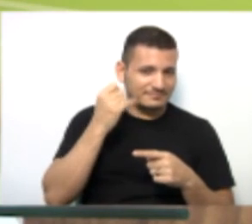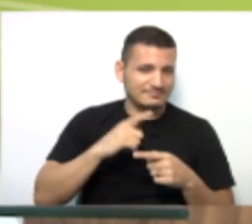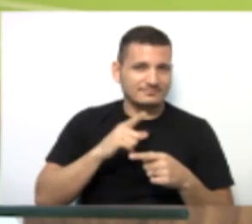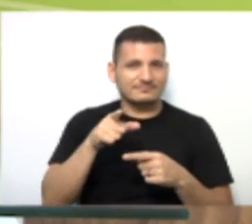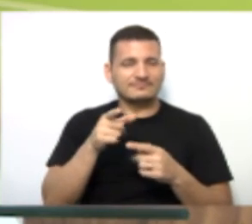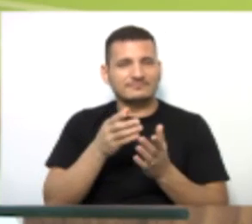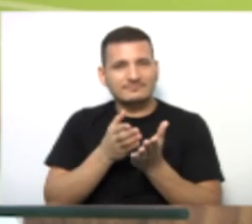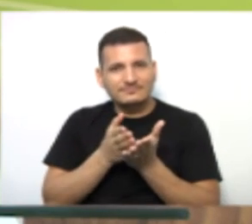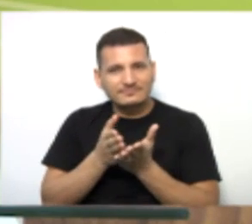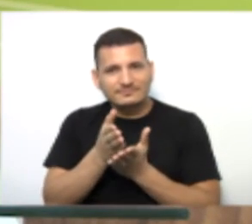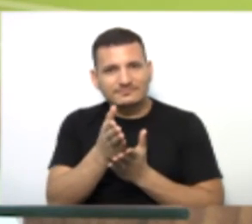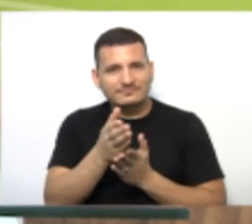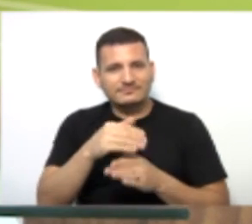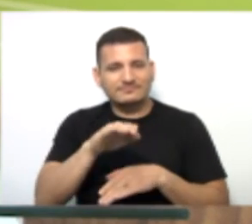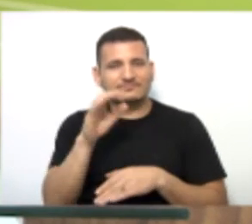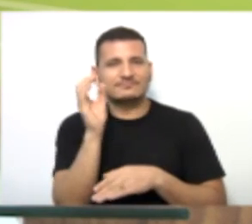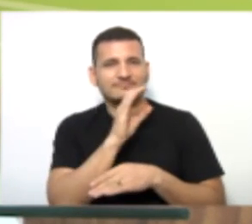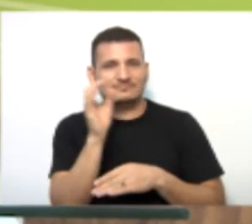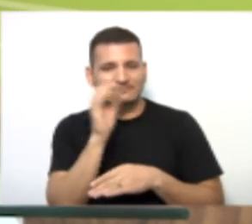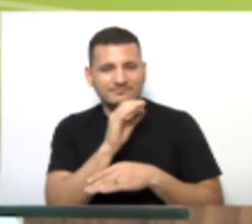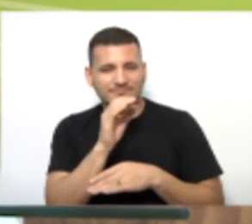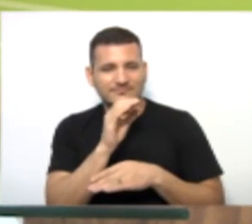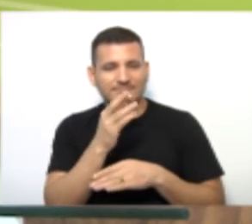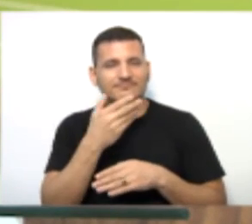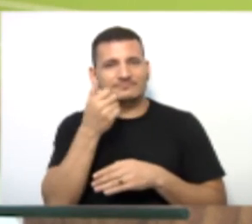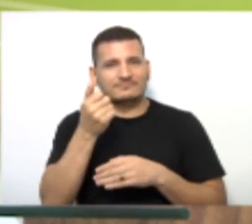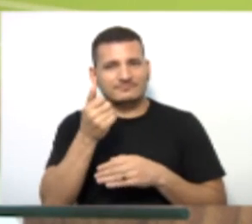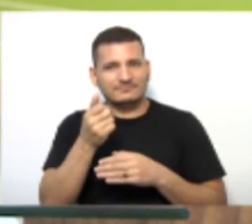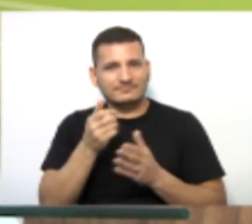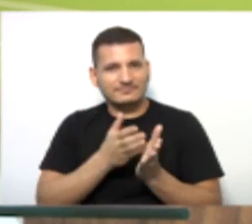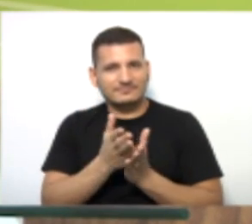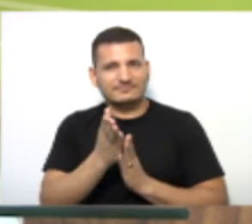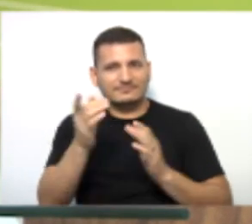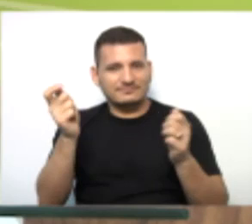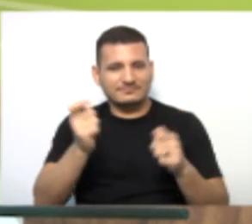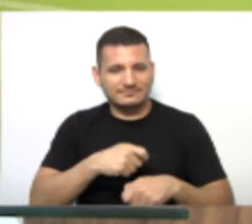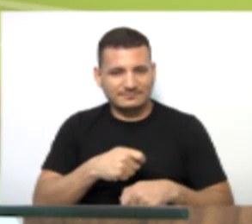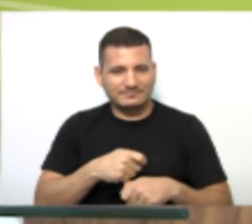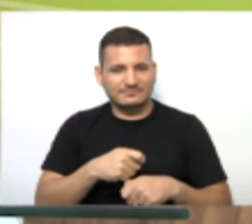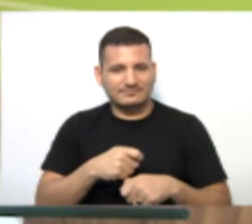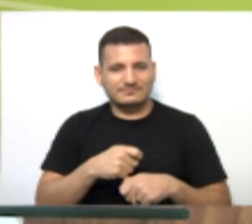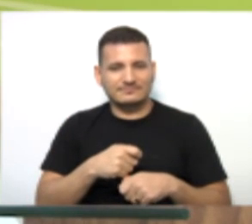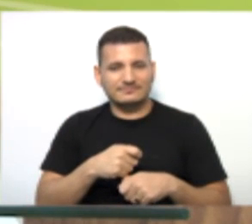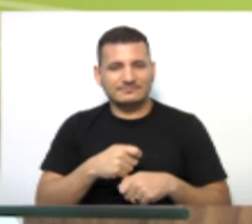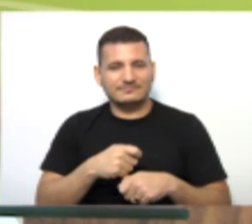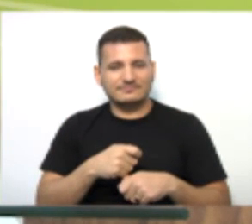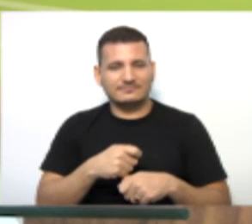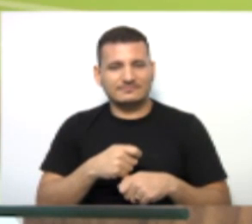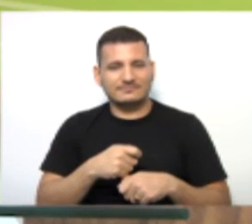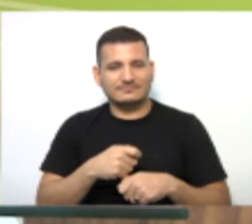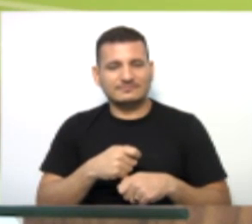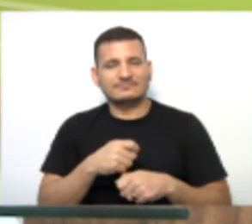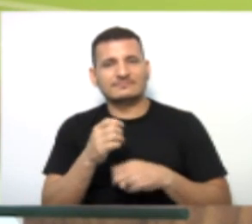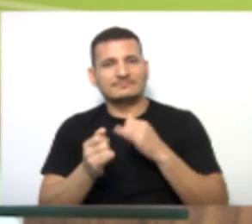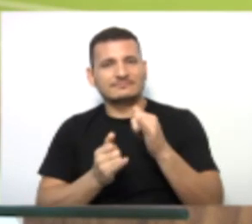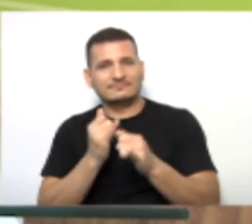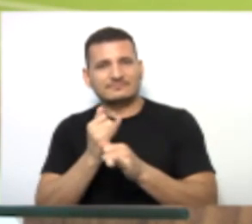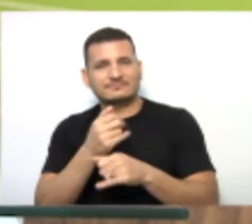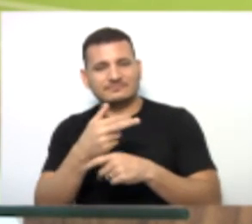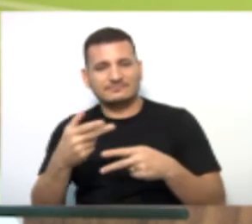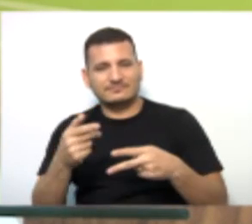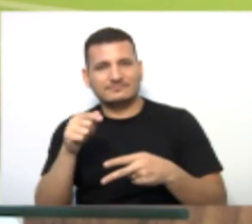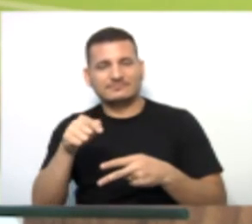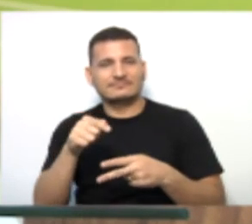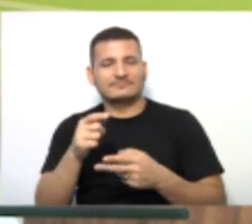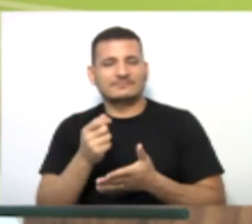o caminho mais rápido e o melhor caminho possível, né? E aí, a internet das coisas vai